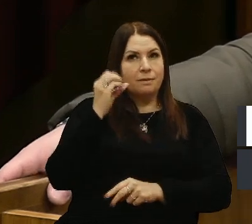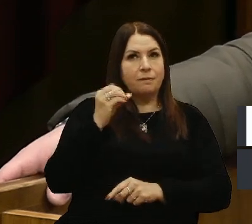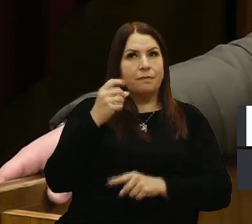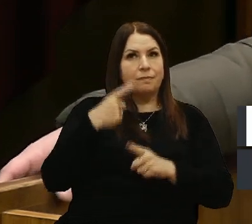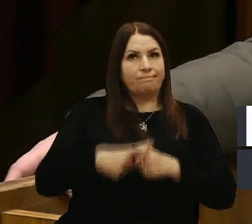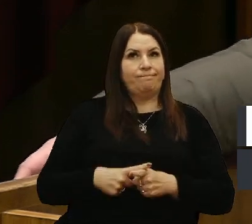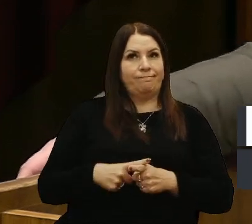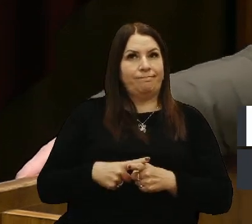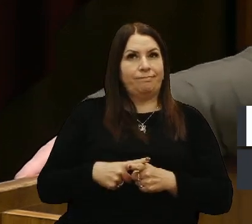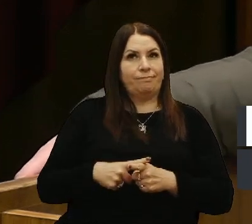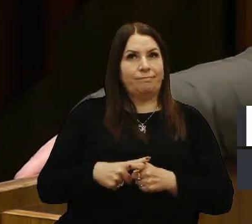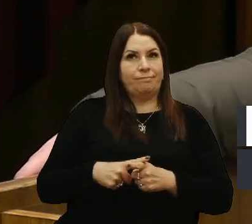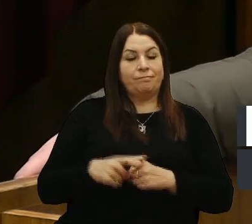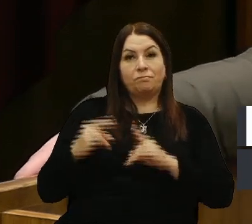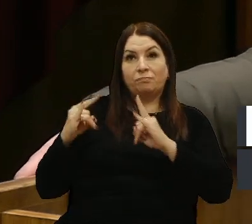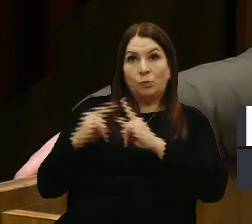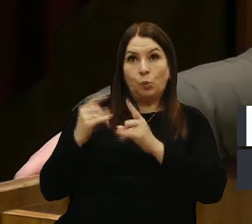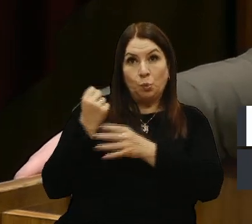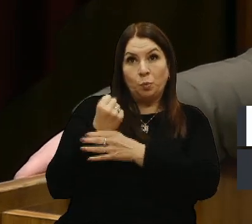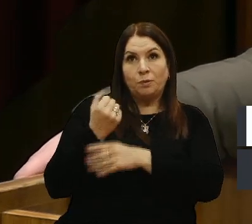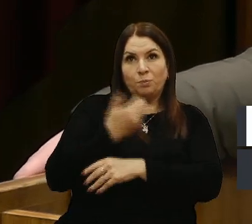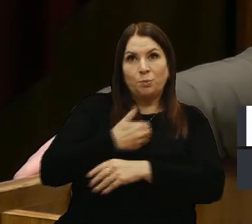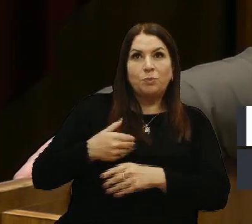vezes pelos órgãos de segurança pública.